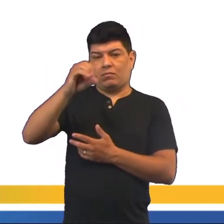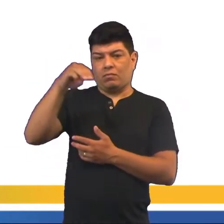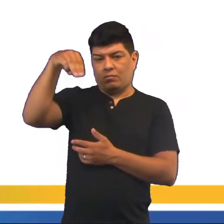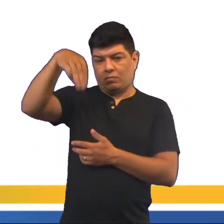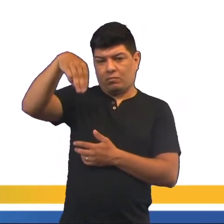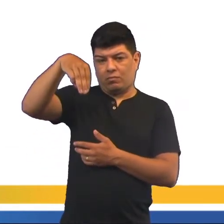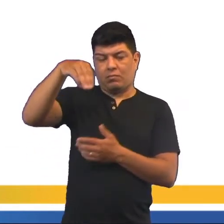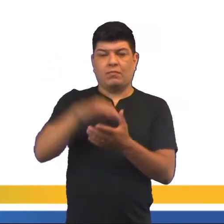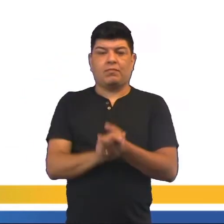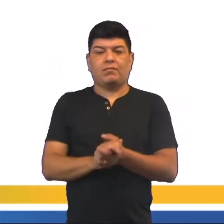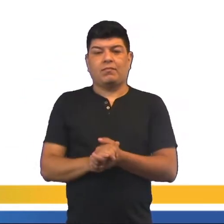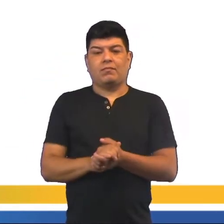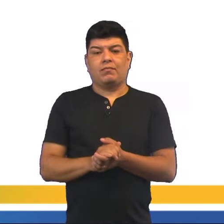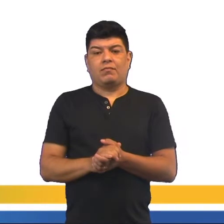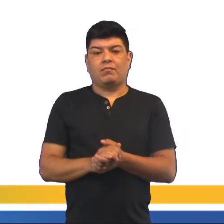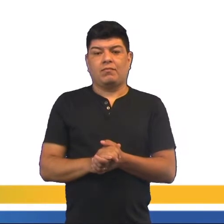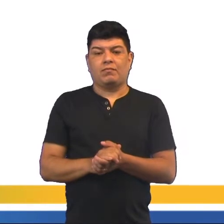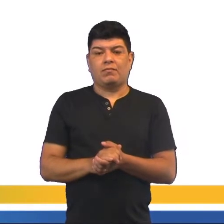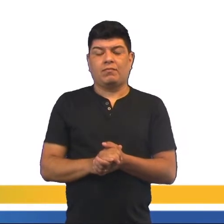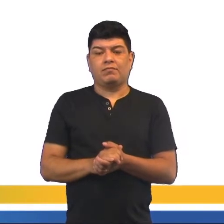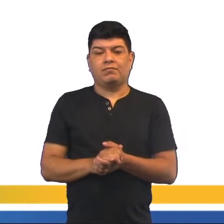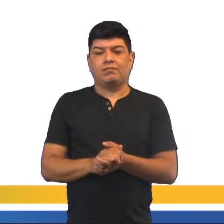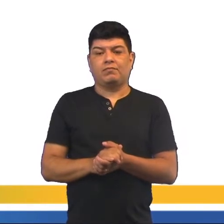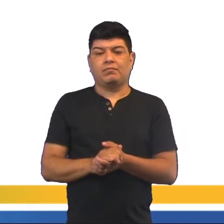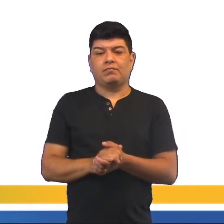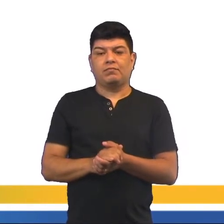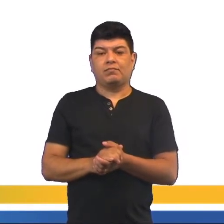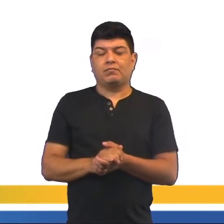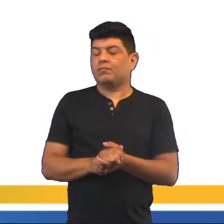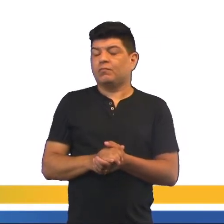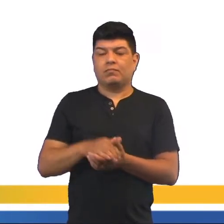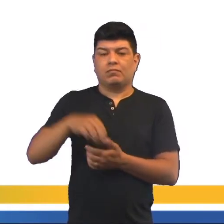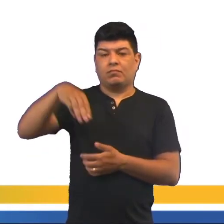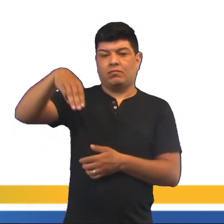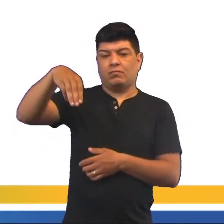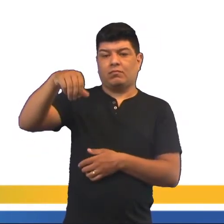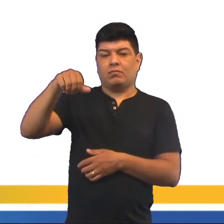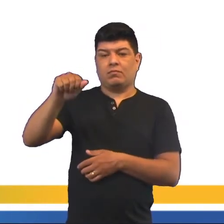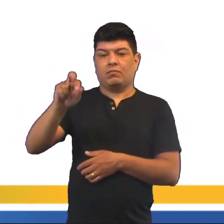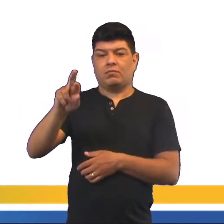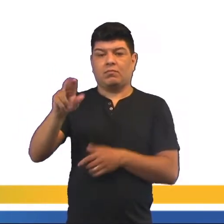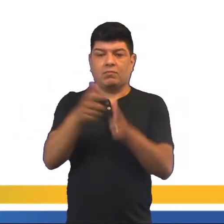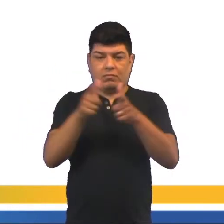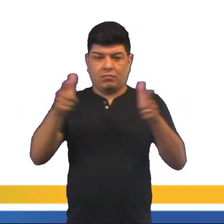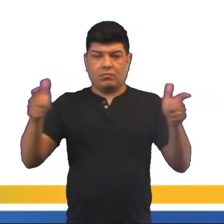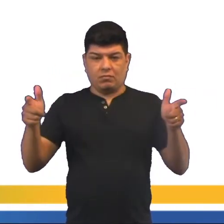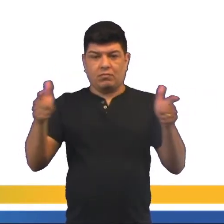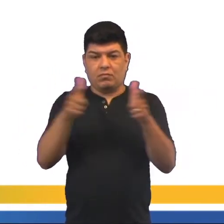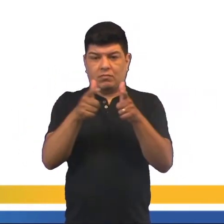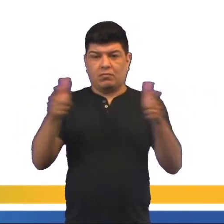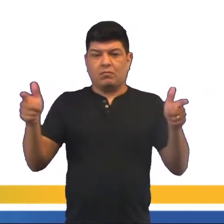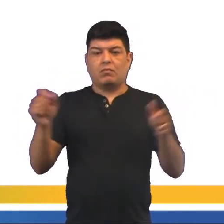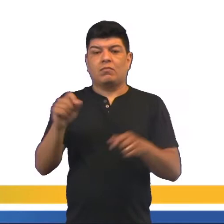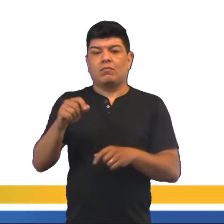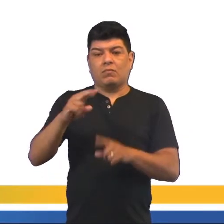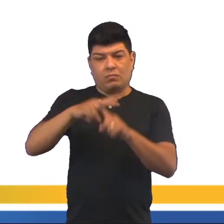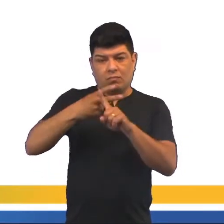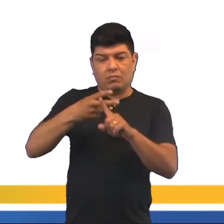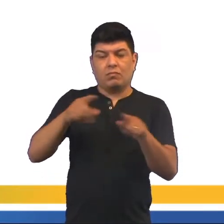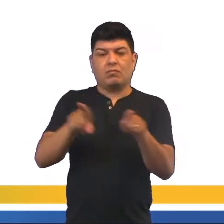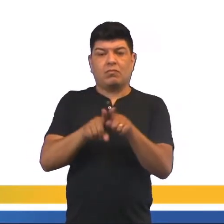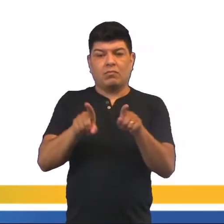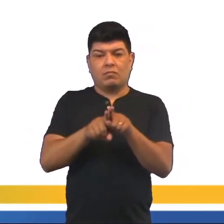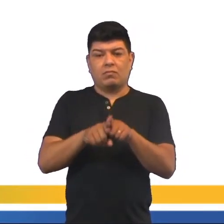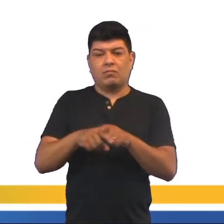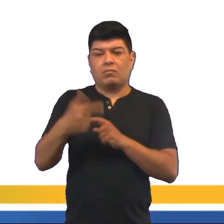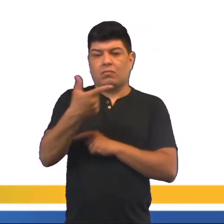né? Quadrados aqui, 10 metros. E Arthur e a sua largura, né, o seu comprimento, 2 vezes. Então, ele